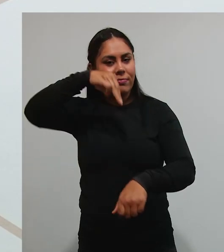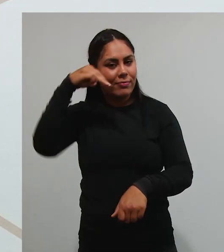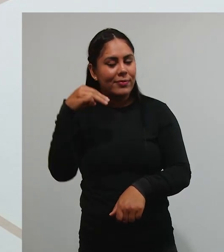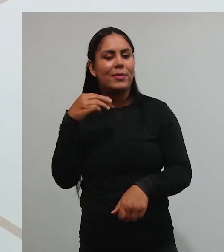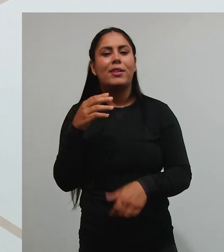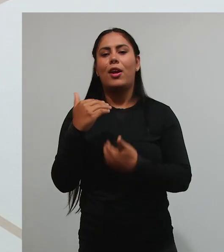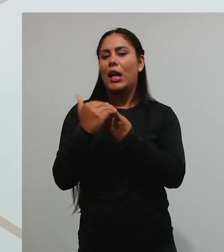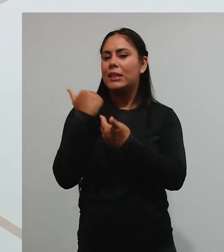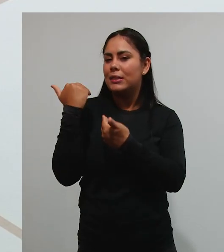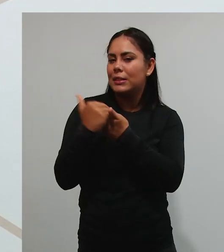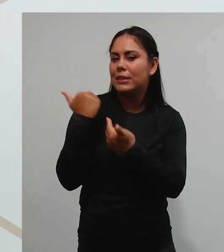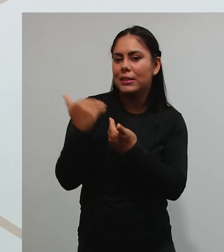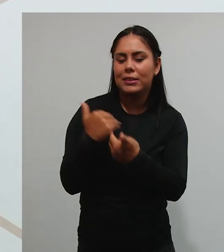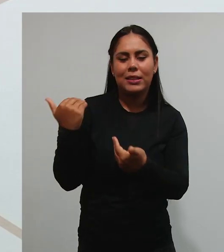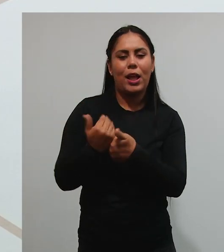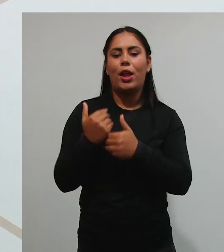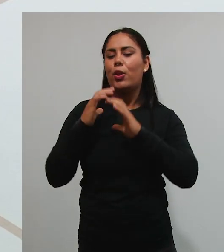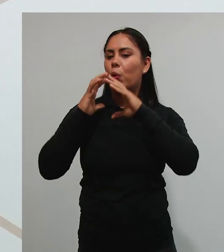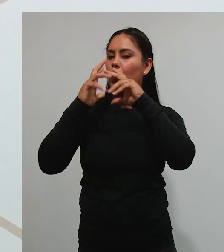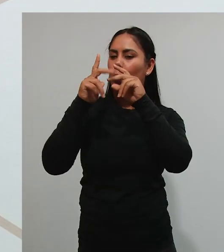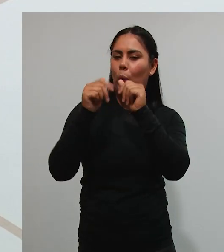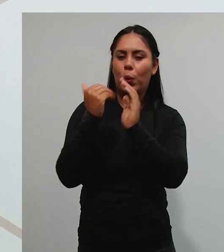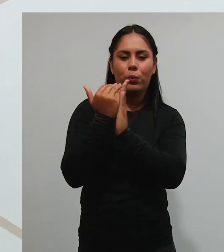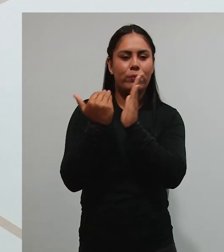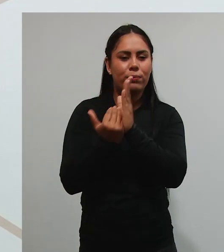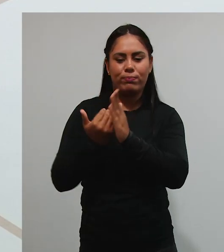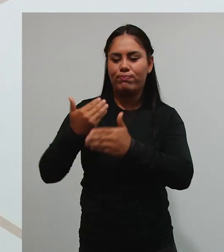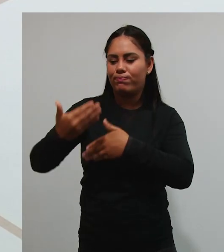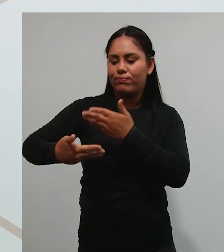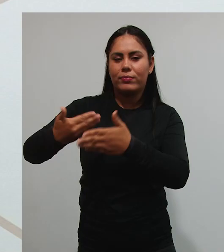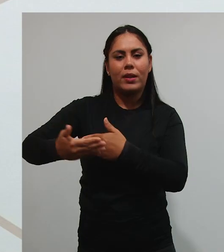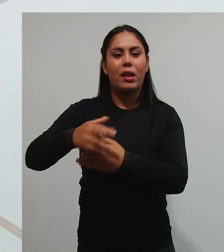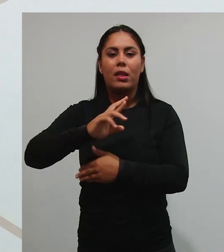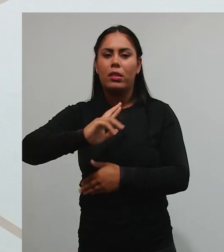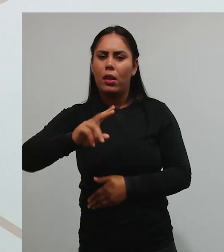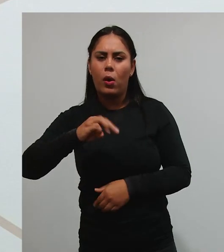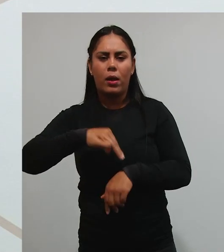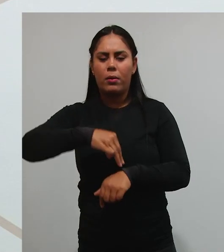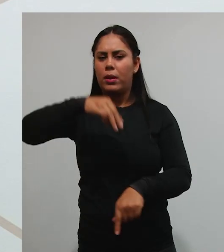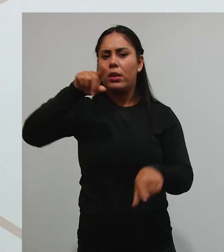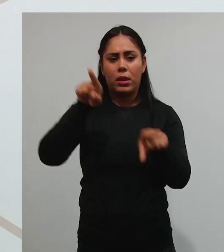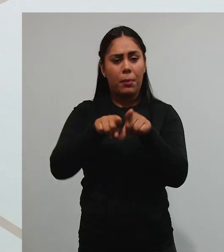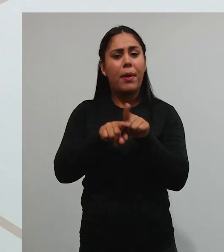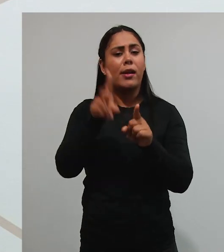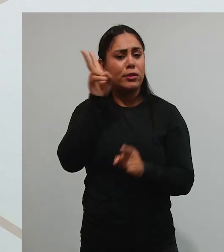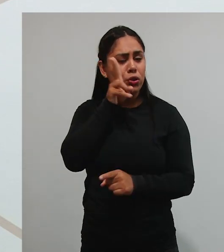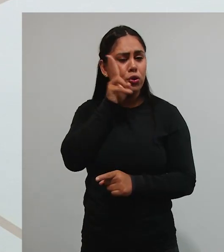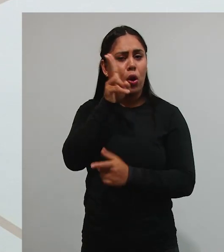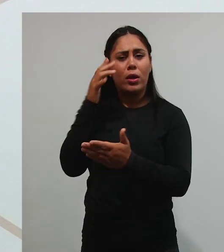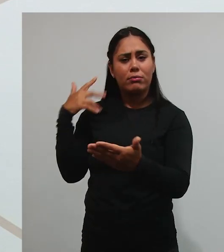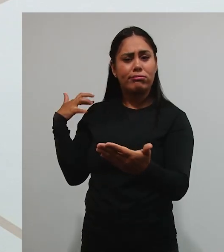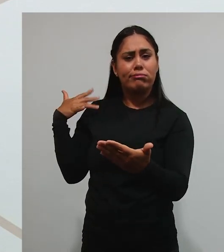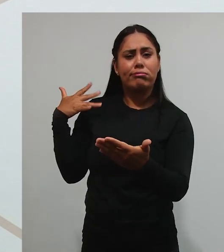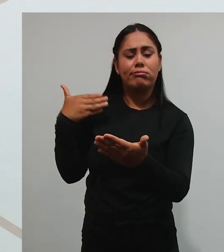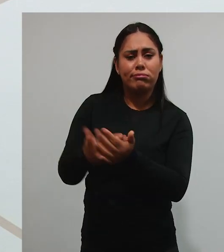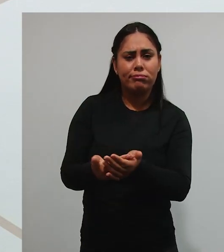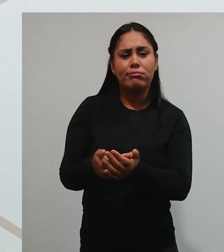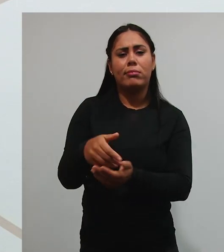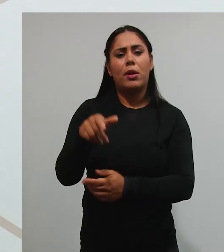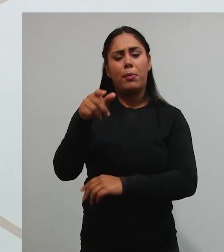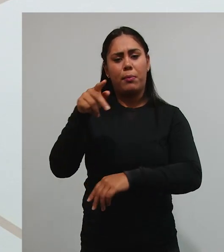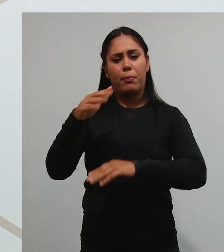mestrado, minhas orientações, todo o processo. E não só pelo mestrado, mas pela sua história